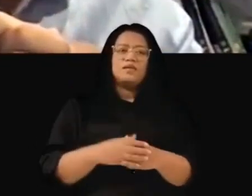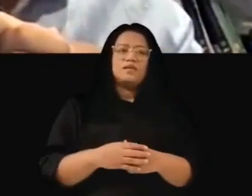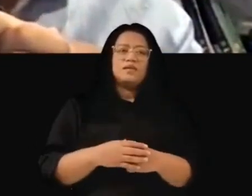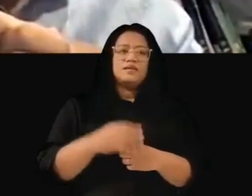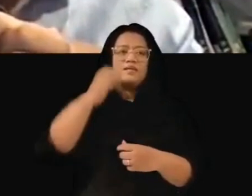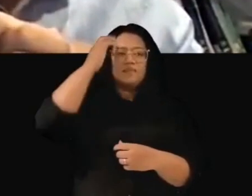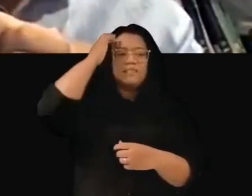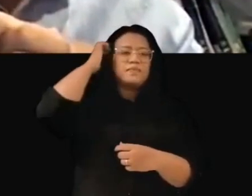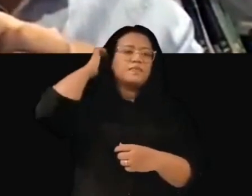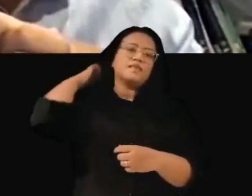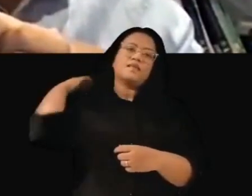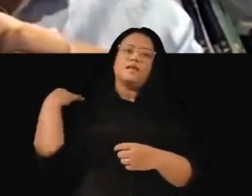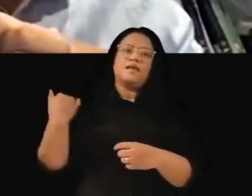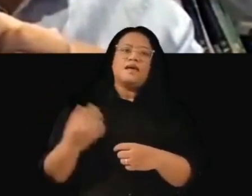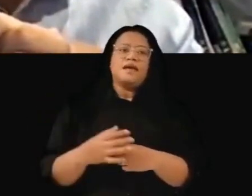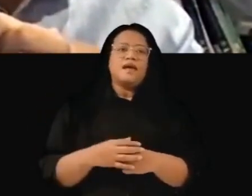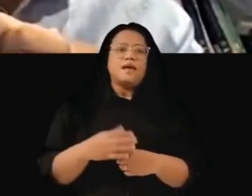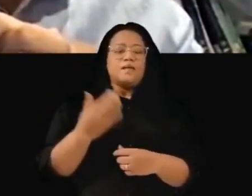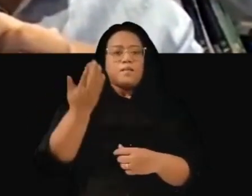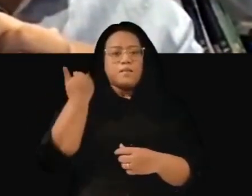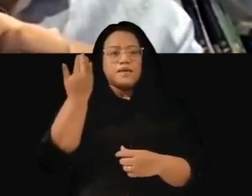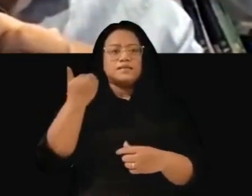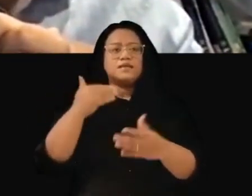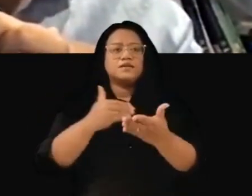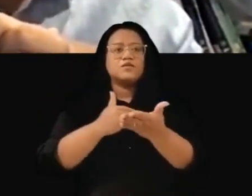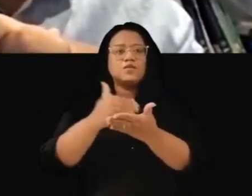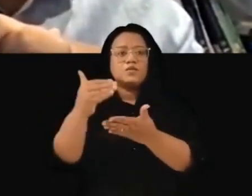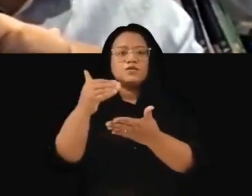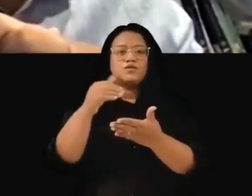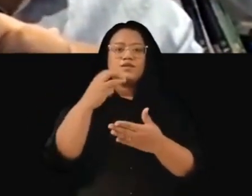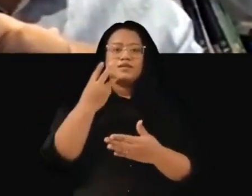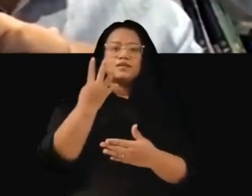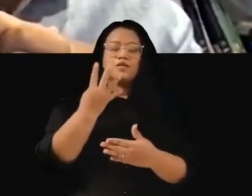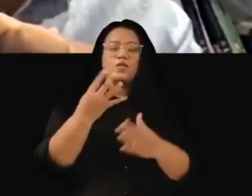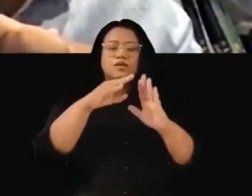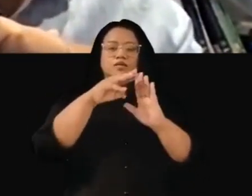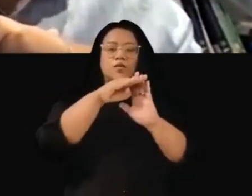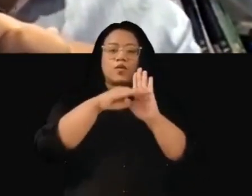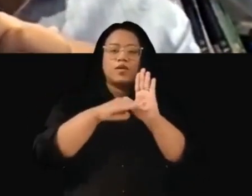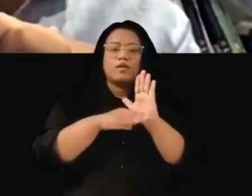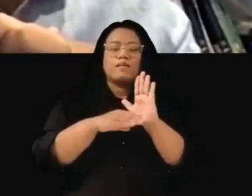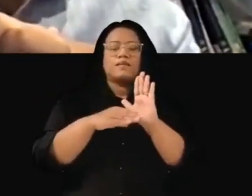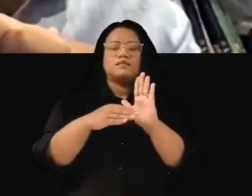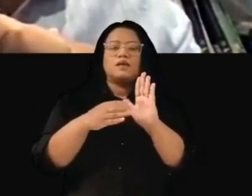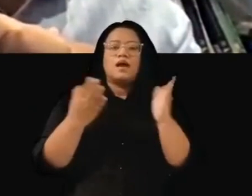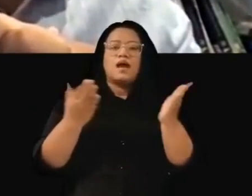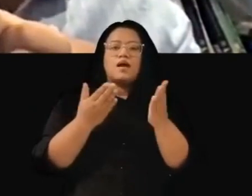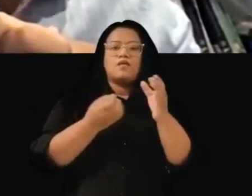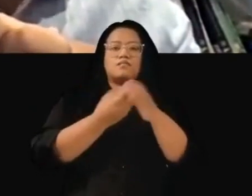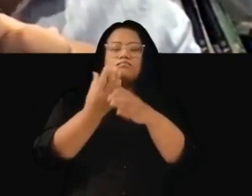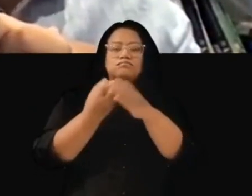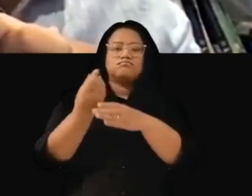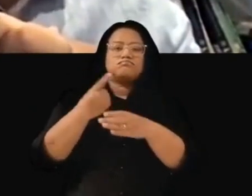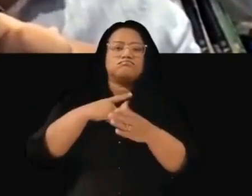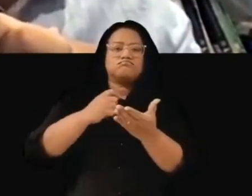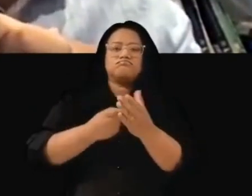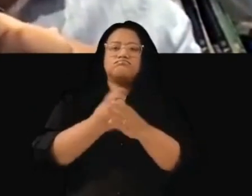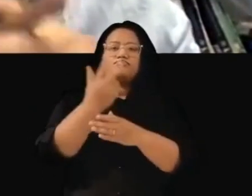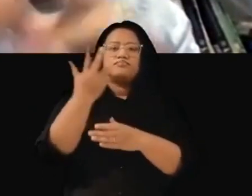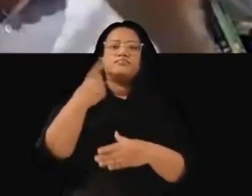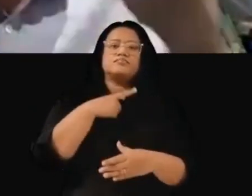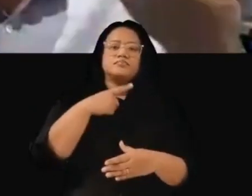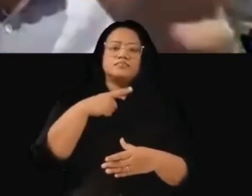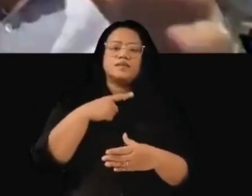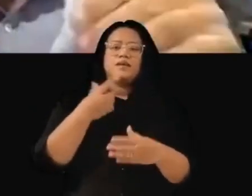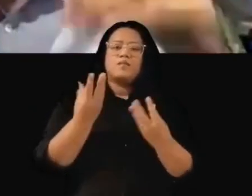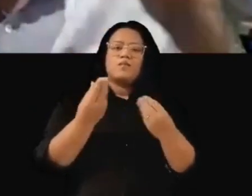CAPES. Começamos na época com 34 programas, hoje são mais de 100 programas. Né? Quantos mestres e doutores são formados nessa área hoje? Nós